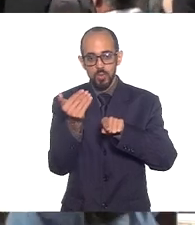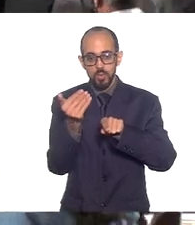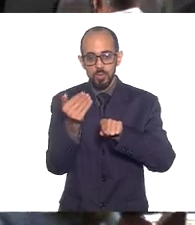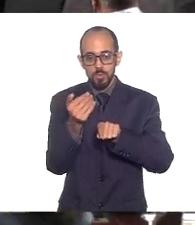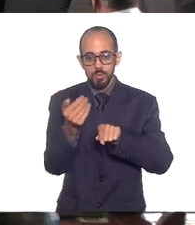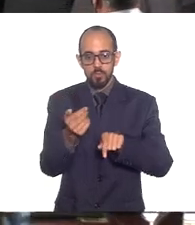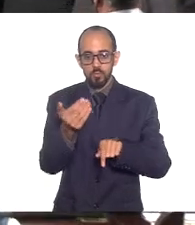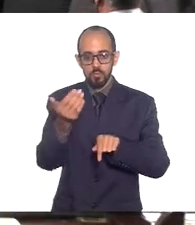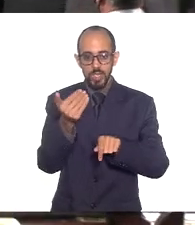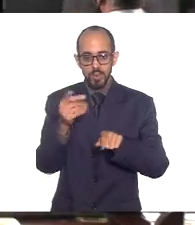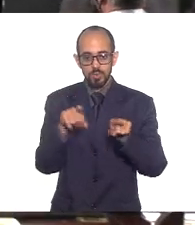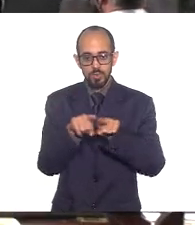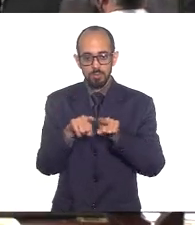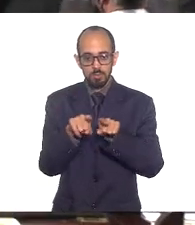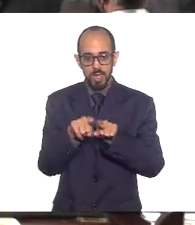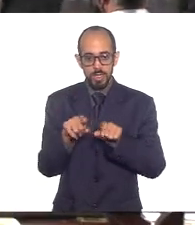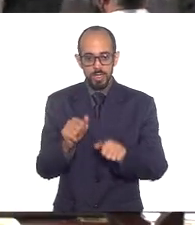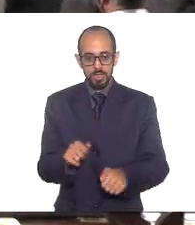ocupar